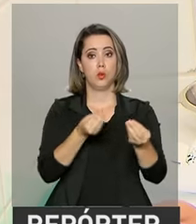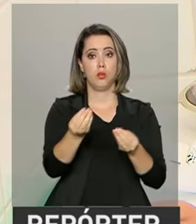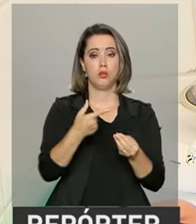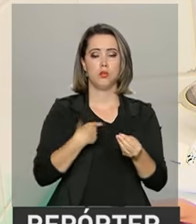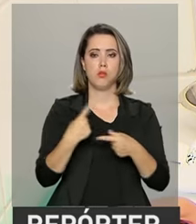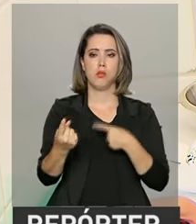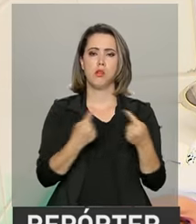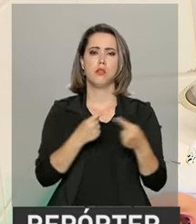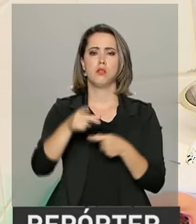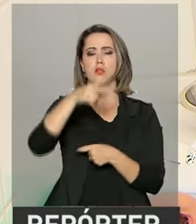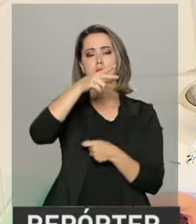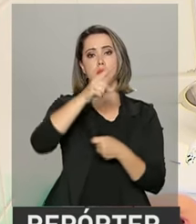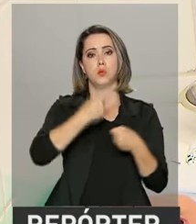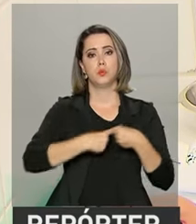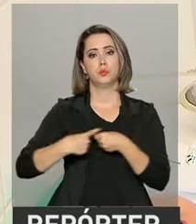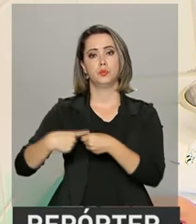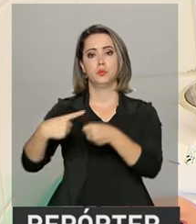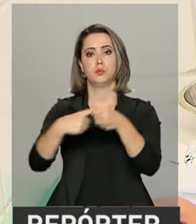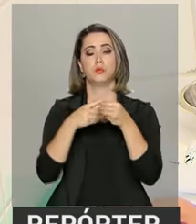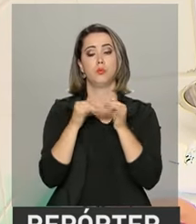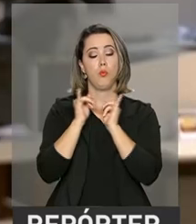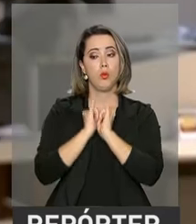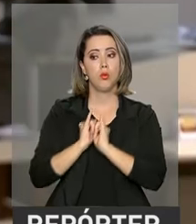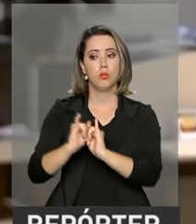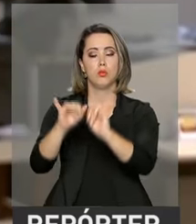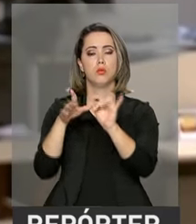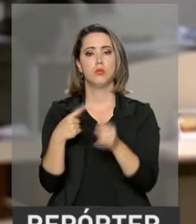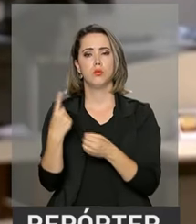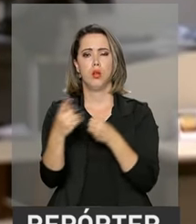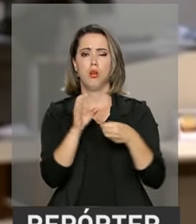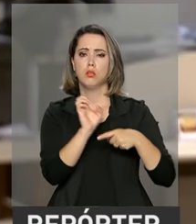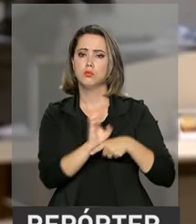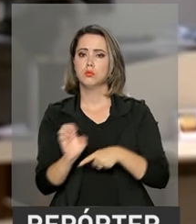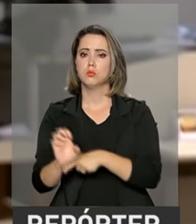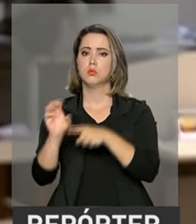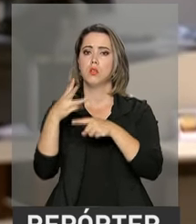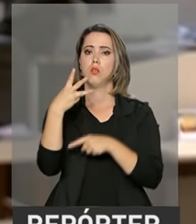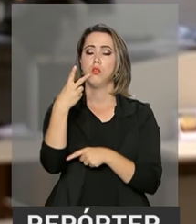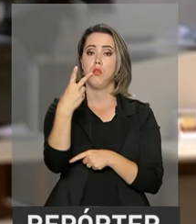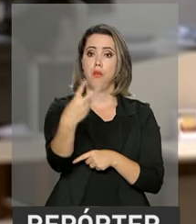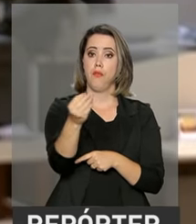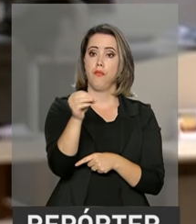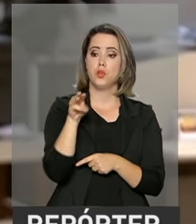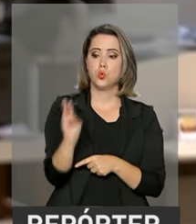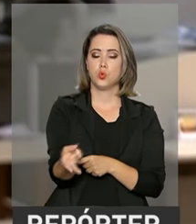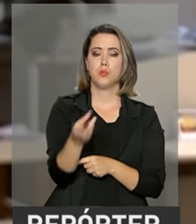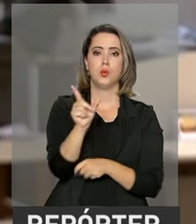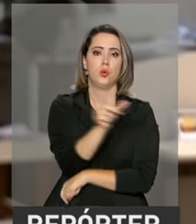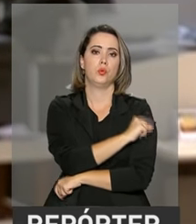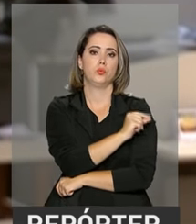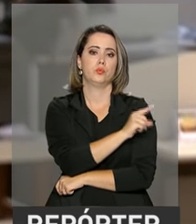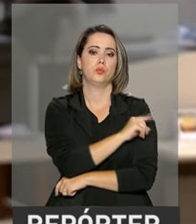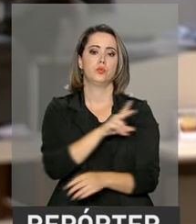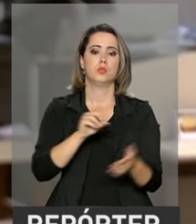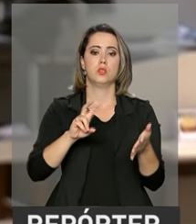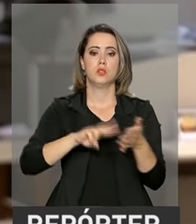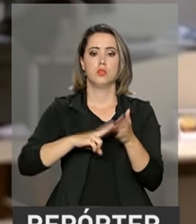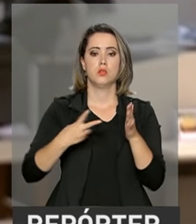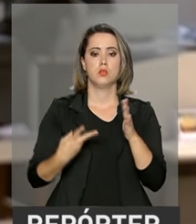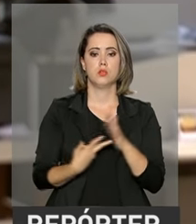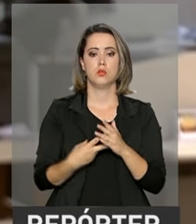aos municípios para a campanha foram enviados inicialmente os estados 21 milhões e 100 mil doses que correspondem a